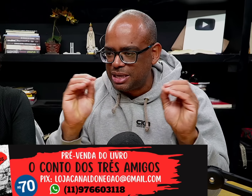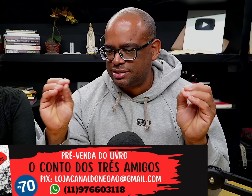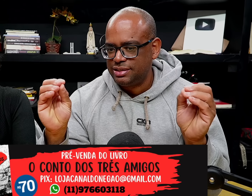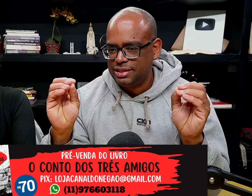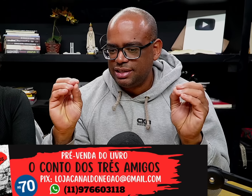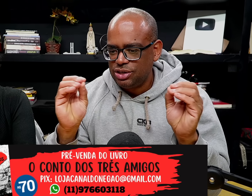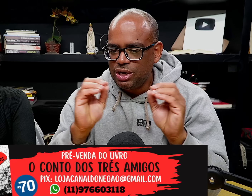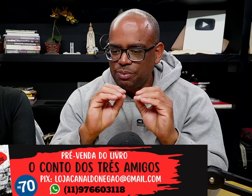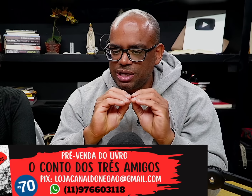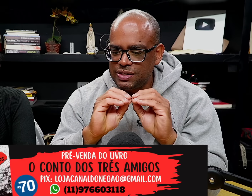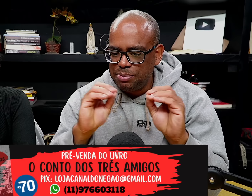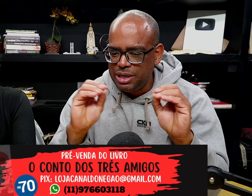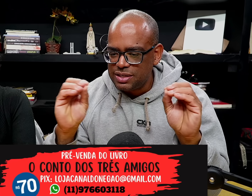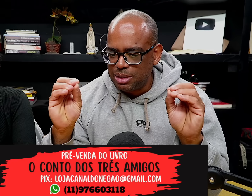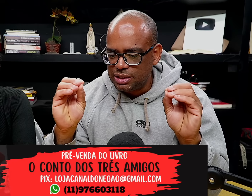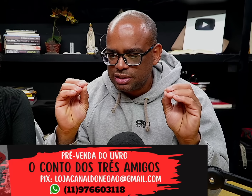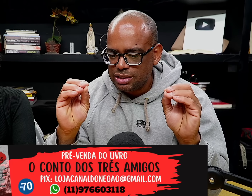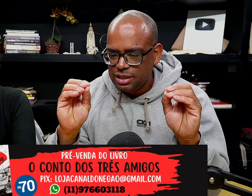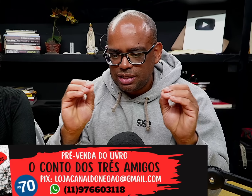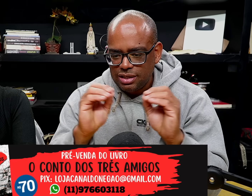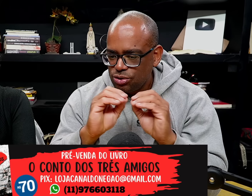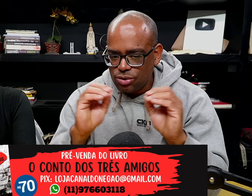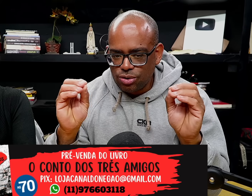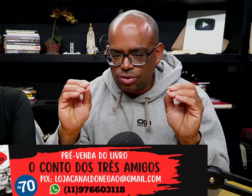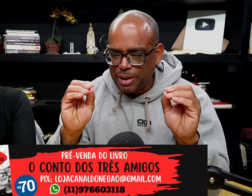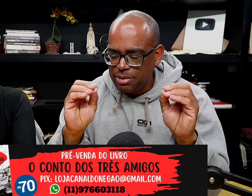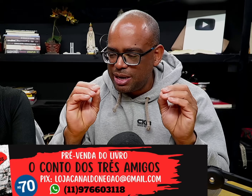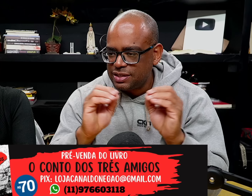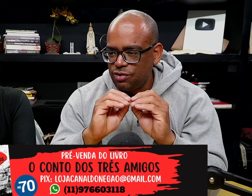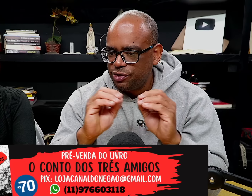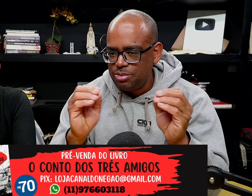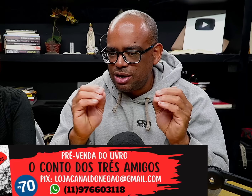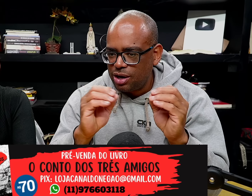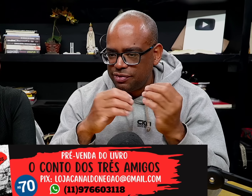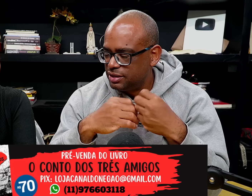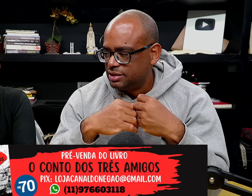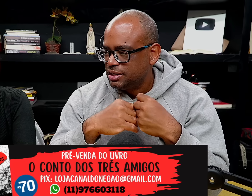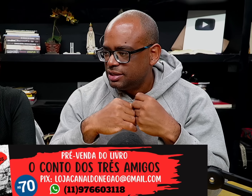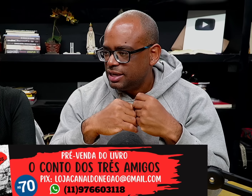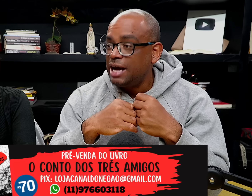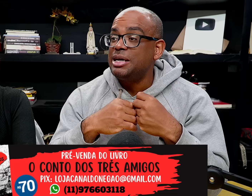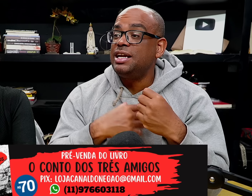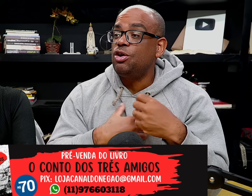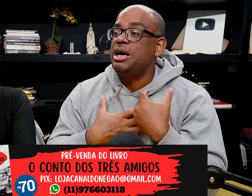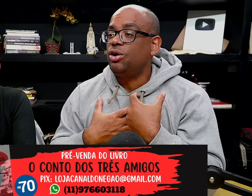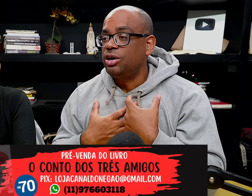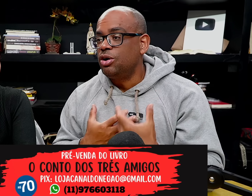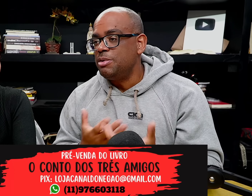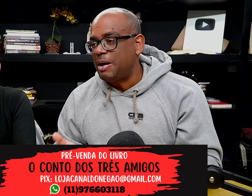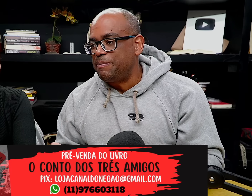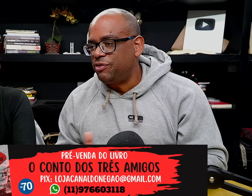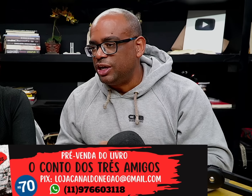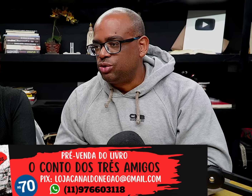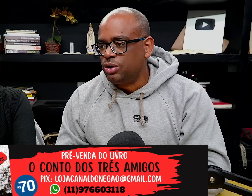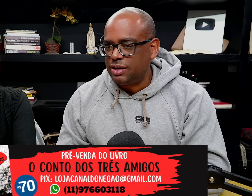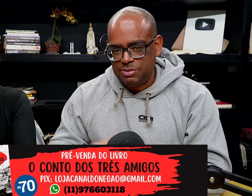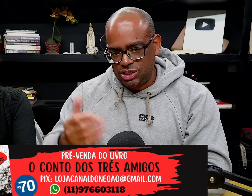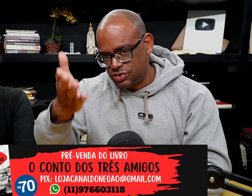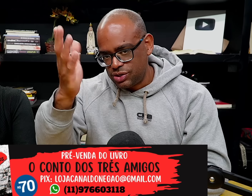Prisma olhando por esse Prisma o o o Pablo Marçal foi o melhor velho Ah mas ele é o melhor nome pra